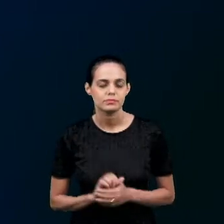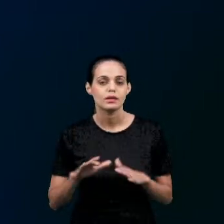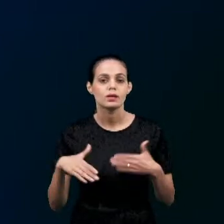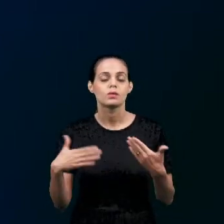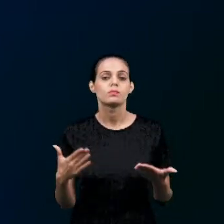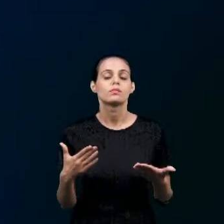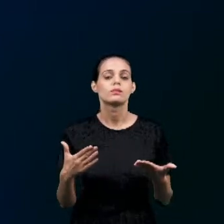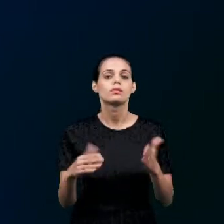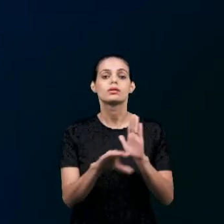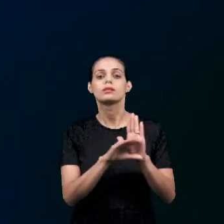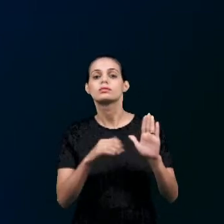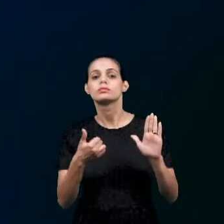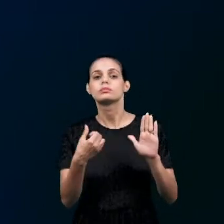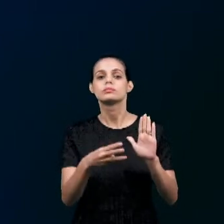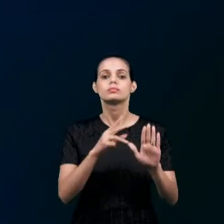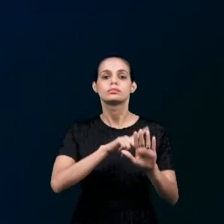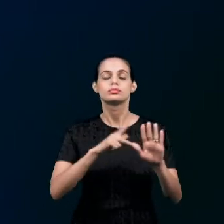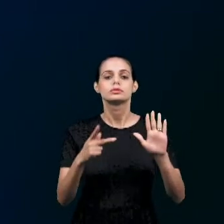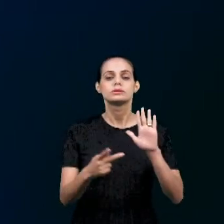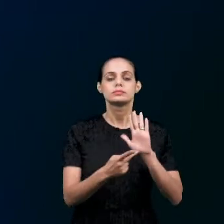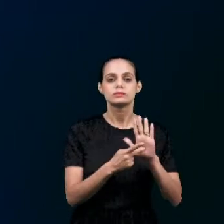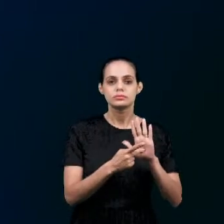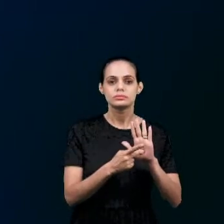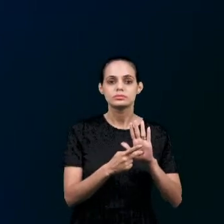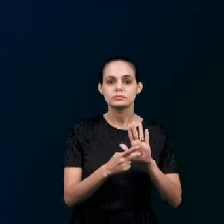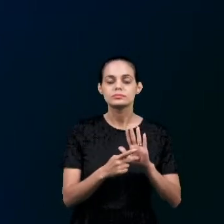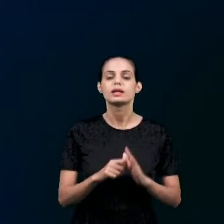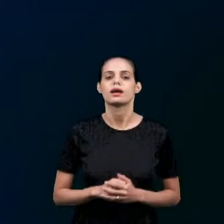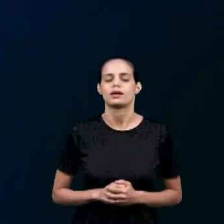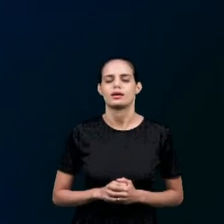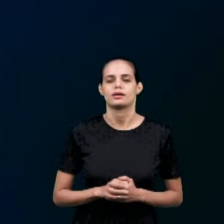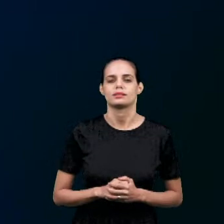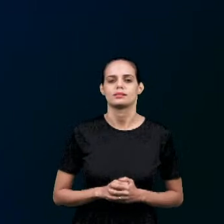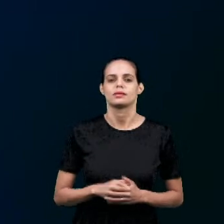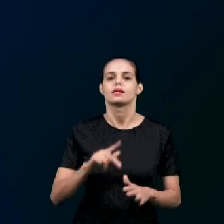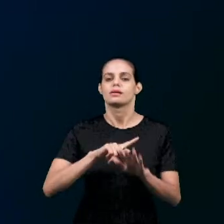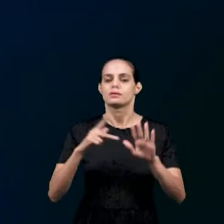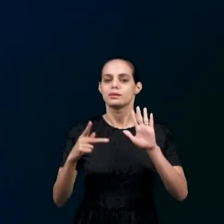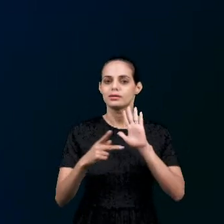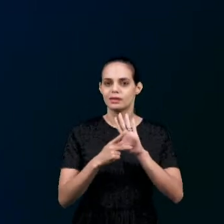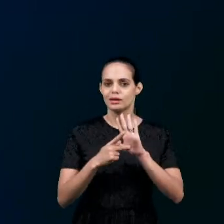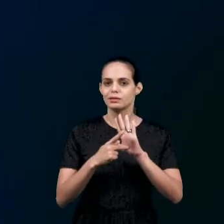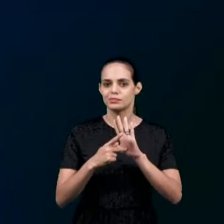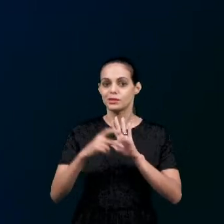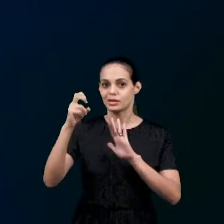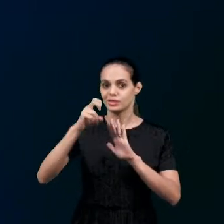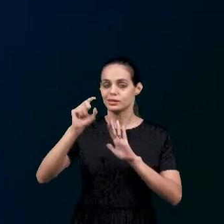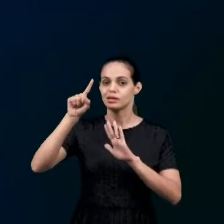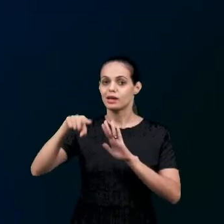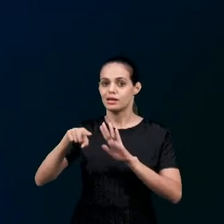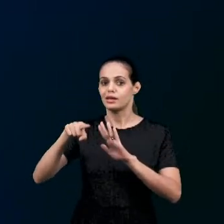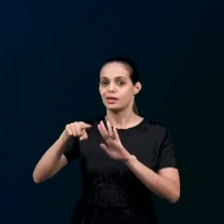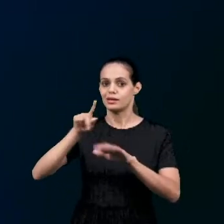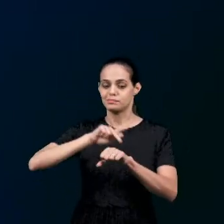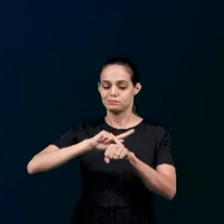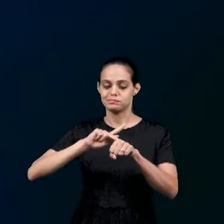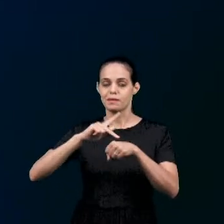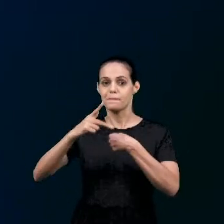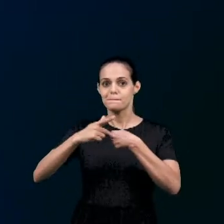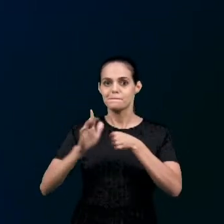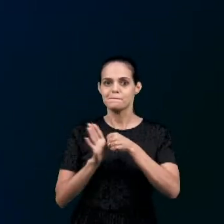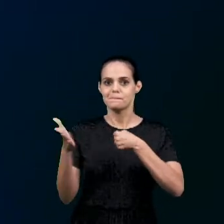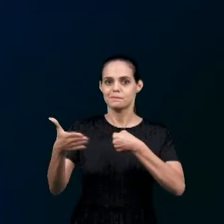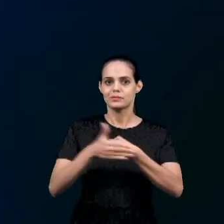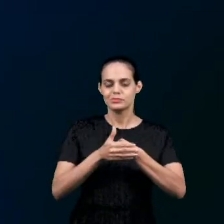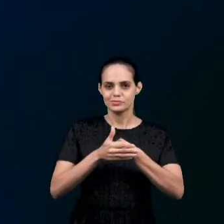capítulo 13 do Evangelho de Mateus? A parábola do tesouro escondido. A paz do Senhor. Foi o Senhor do reino dos